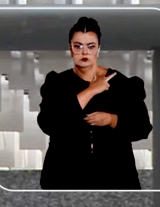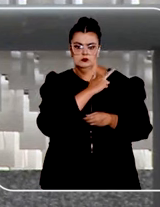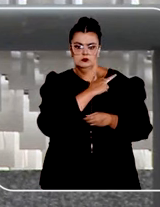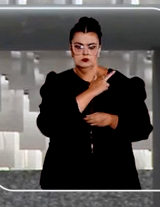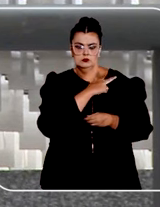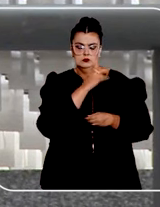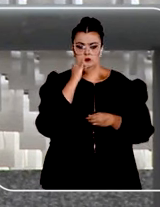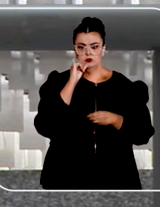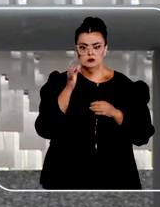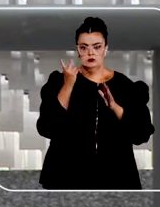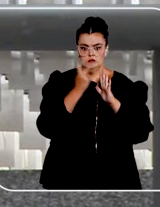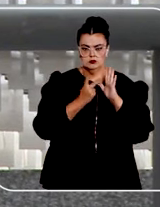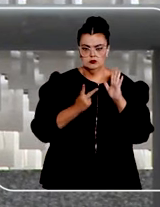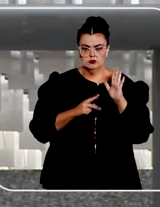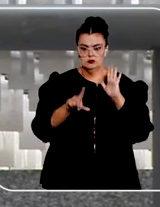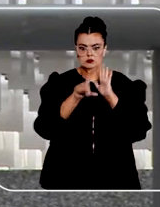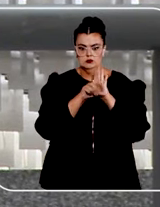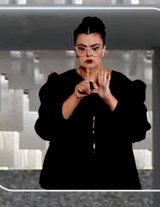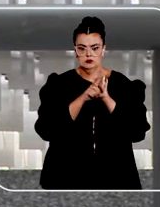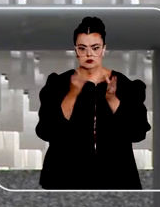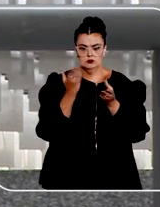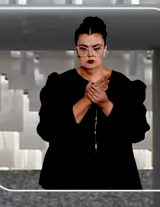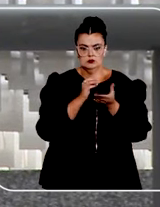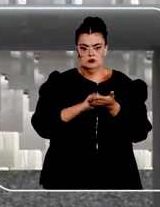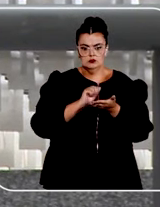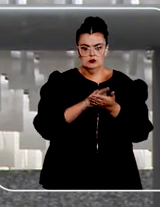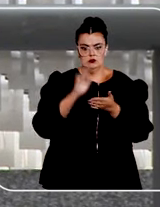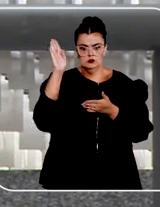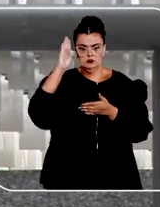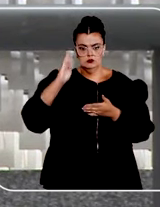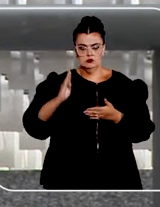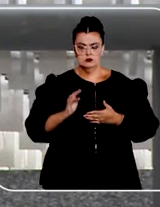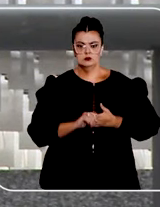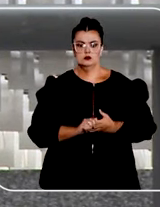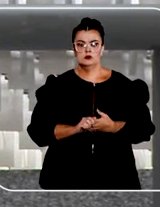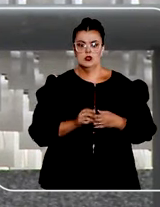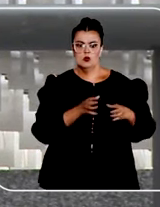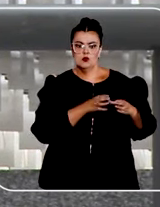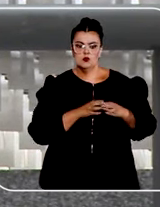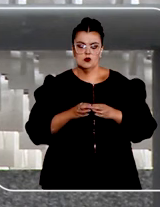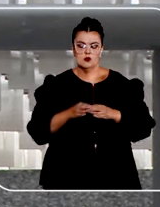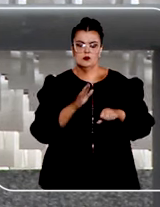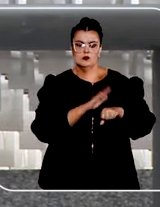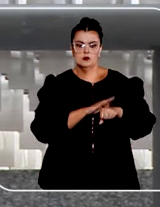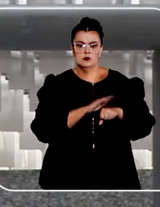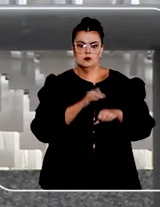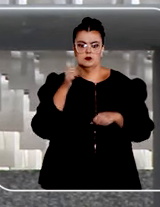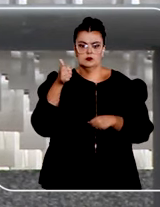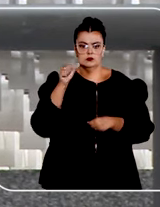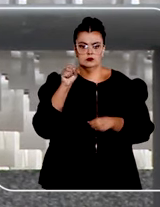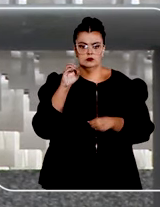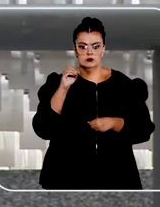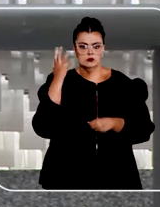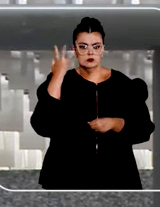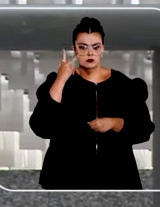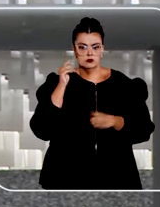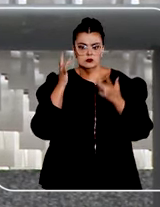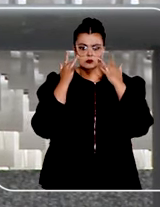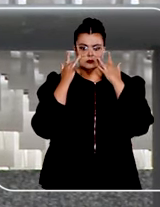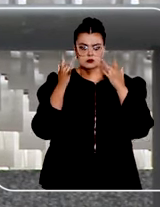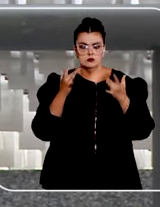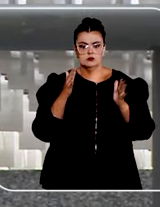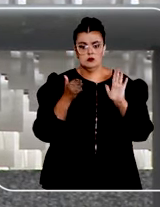o estrutural no Brasil a comissão tem o prazo de 180 dias para apresentar a